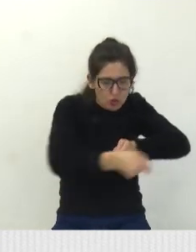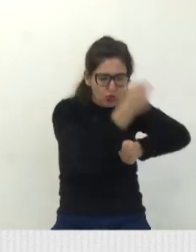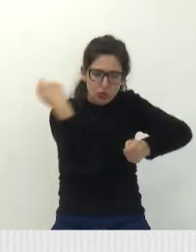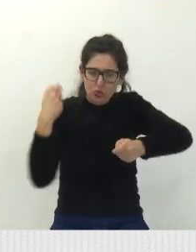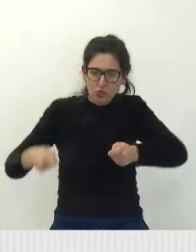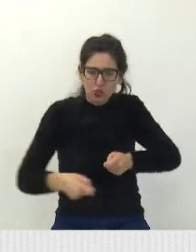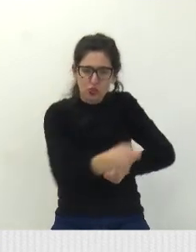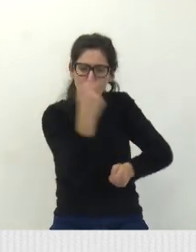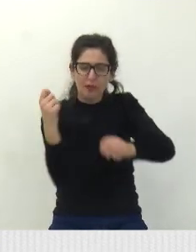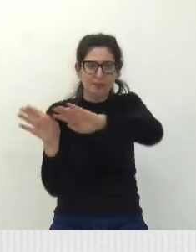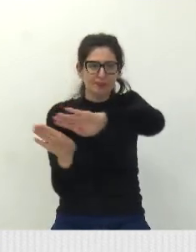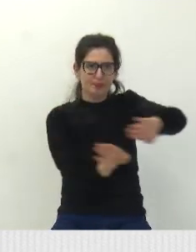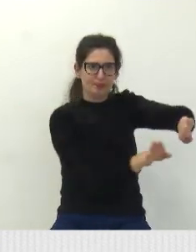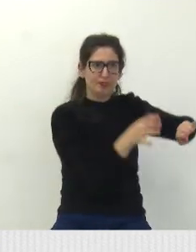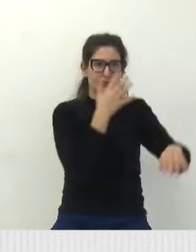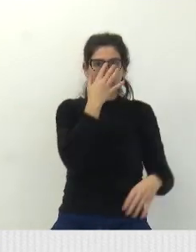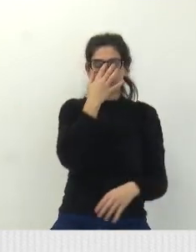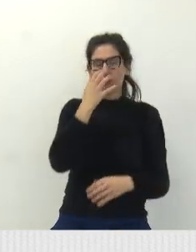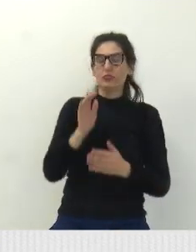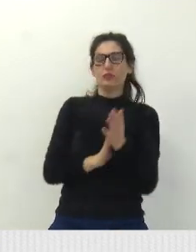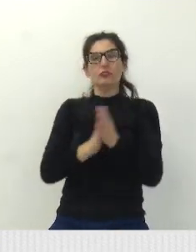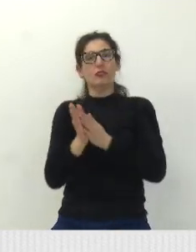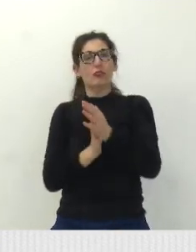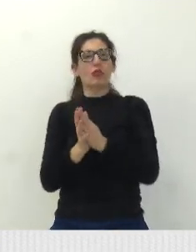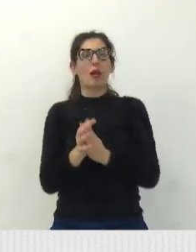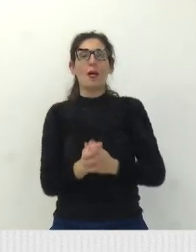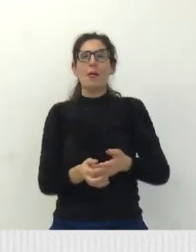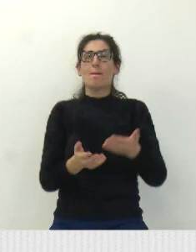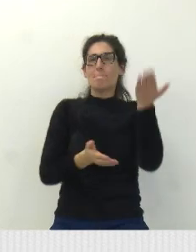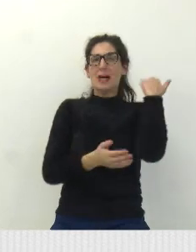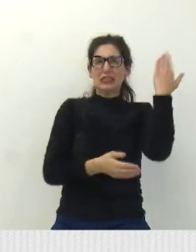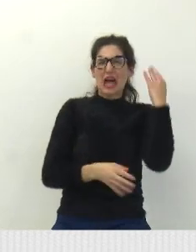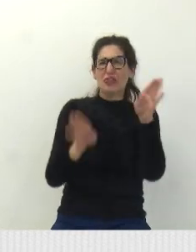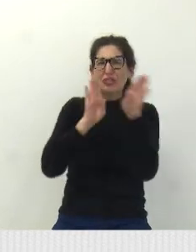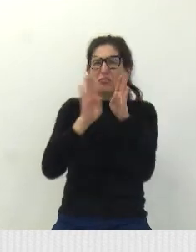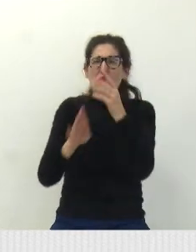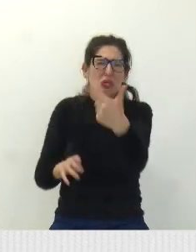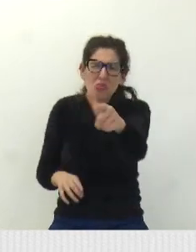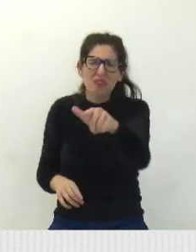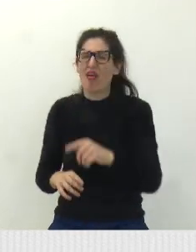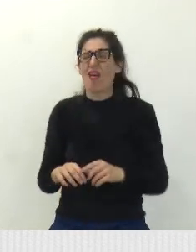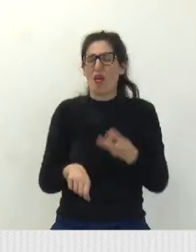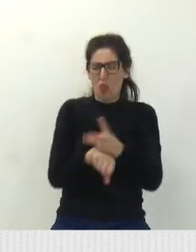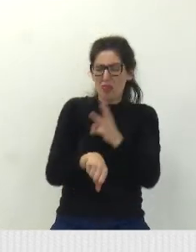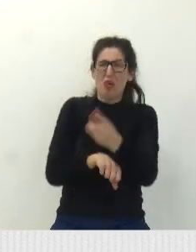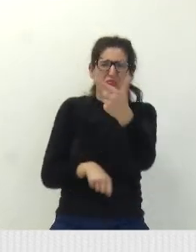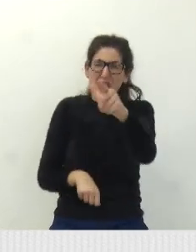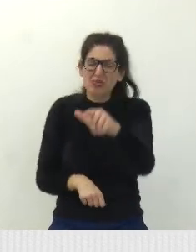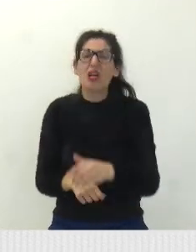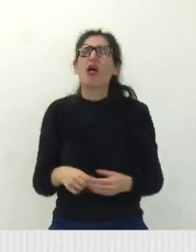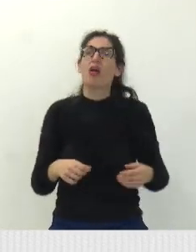no gabinete. O gabinete existe para isso. Antigamente, não tinha WhatsApp nem Facebook. Então, vem até o gabinete, você vai ser